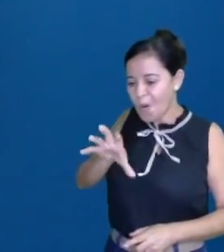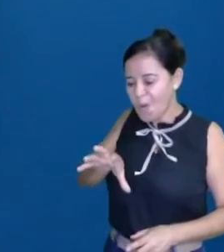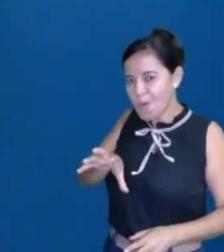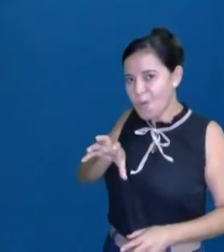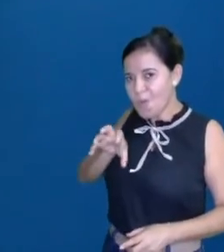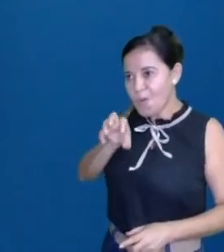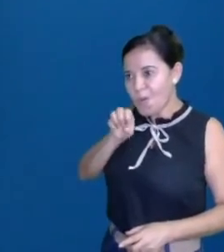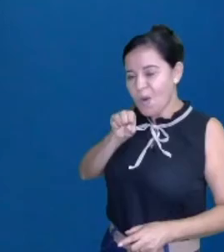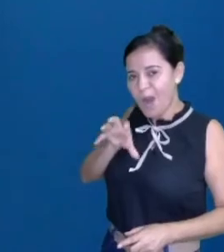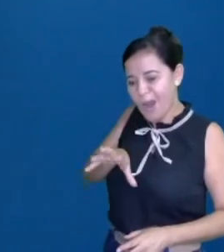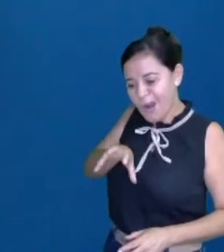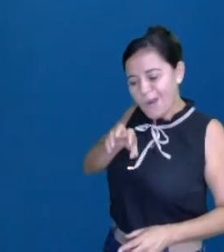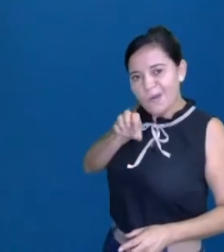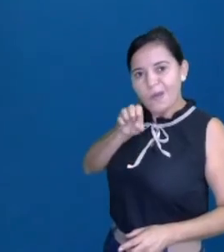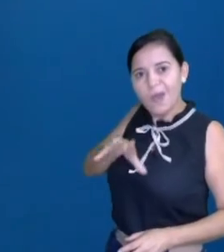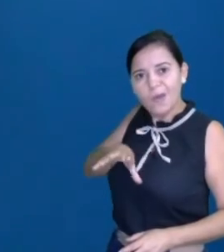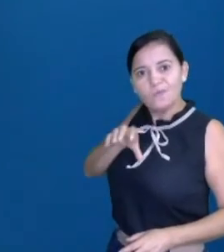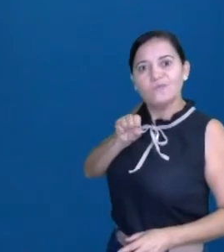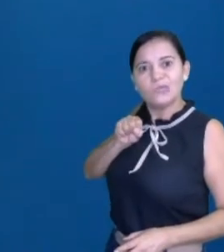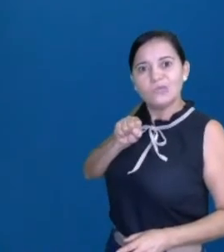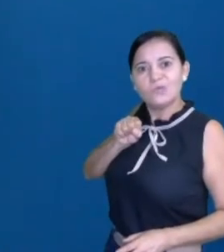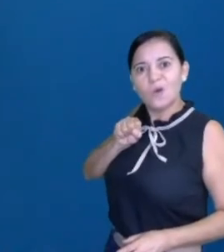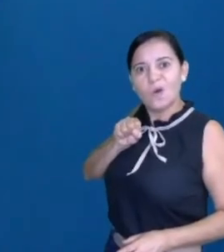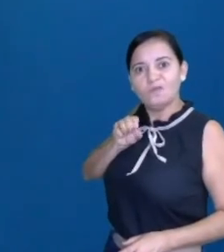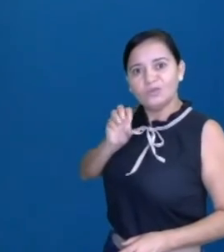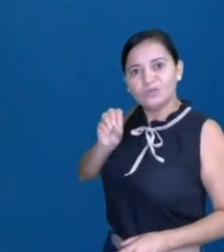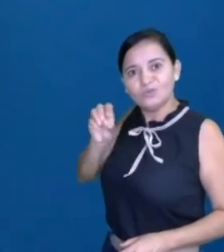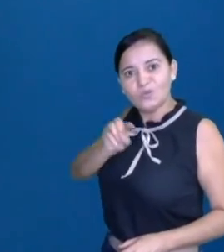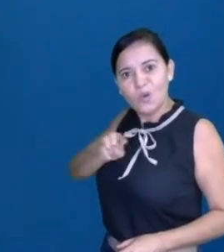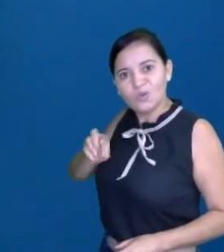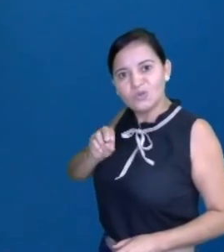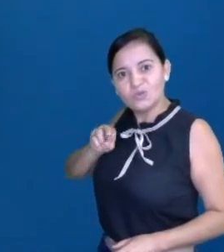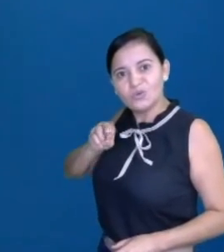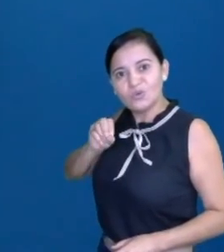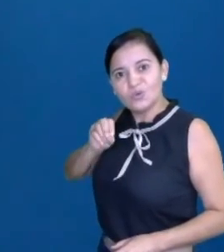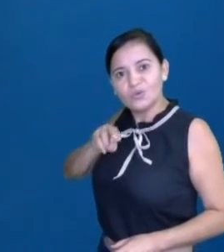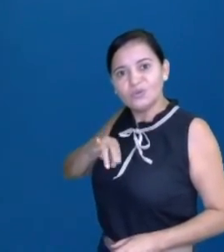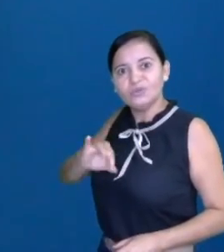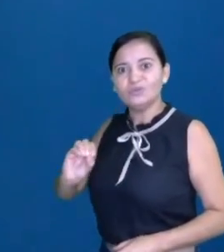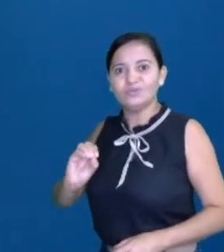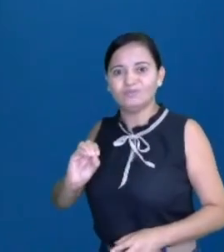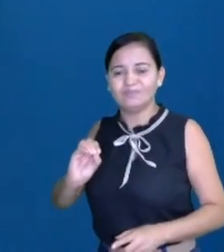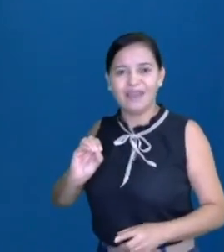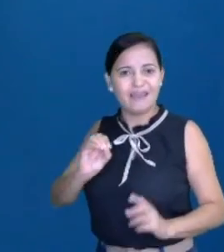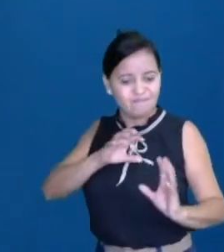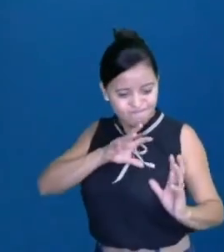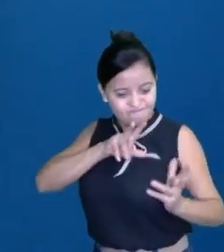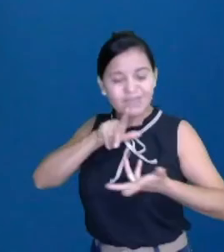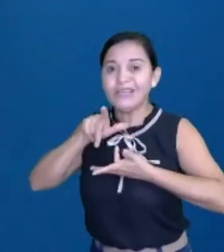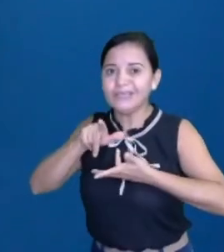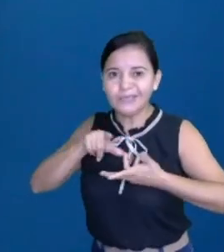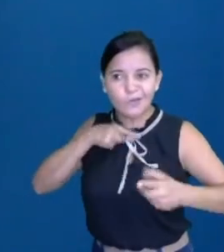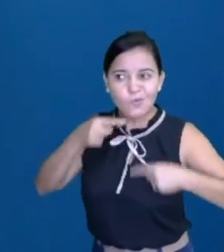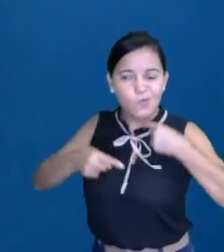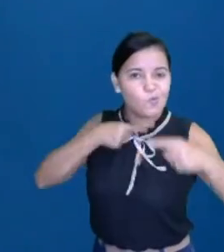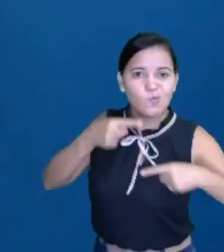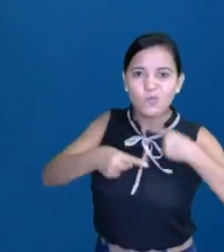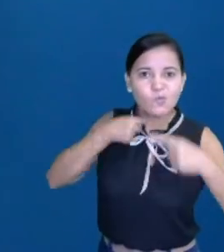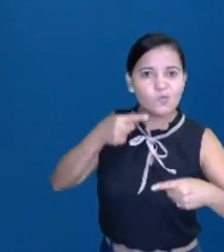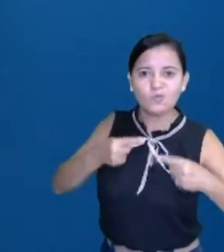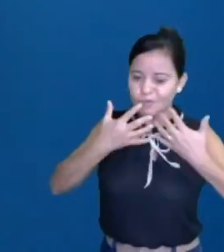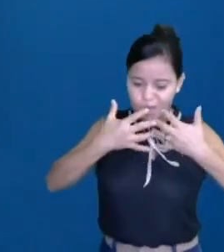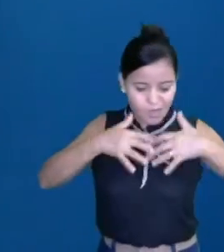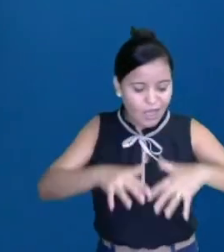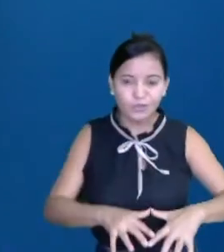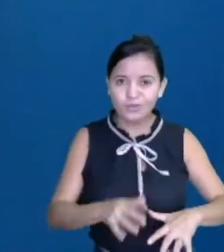sequestra, retira. Só que ele faz isso de uma forma tão rápida a ponto do nosso planeta não conseguir de forma natural fazer com que isso